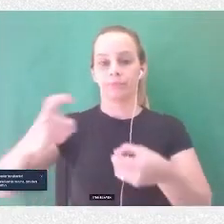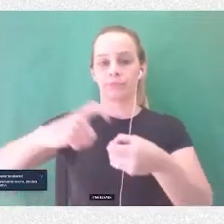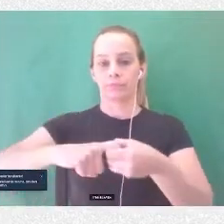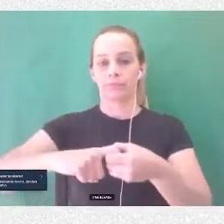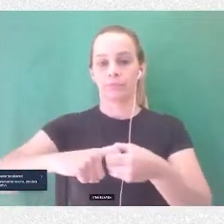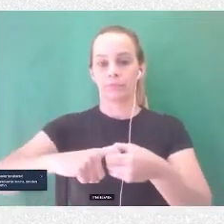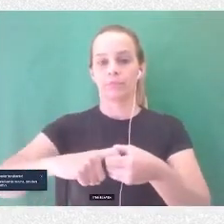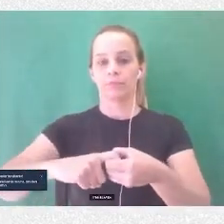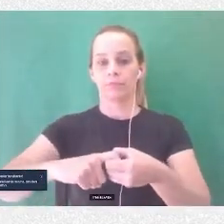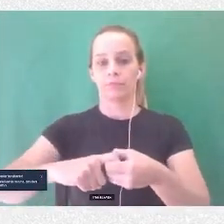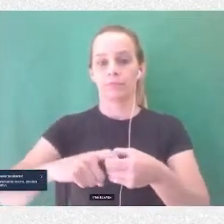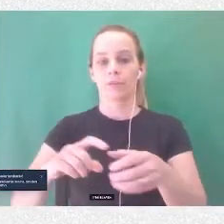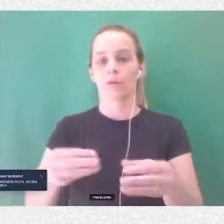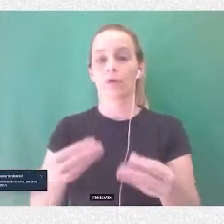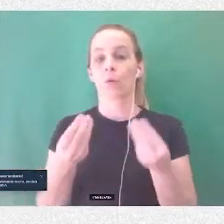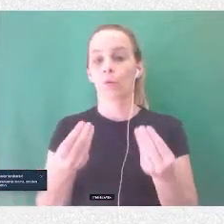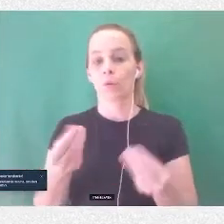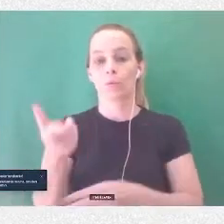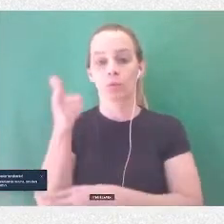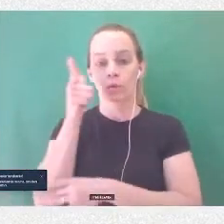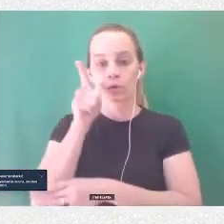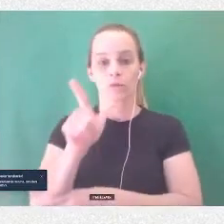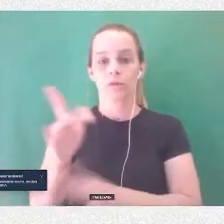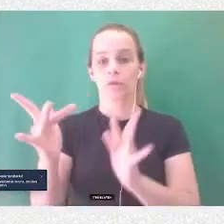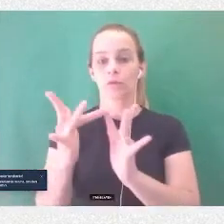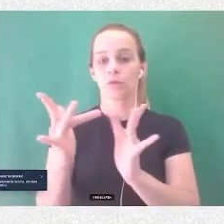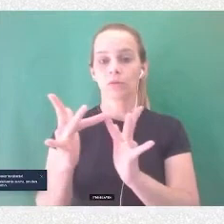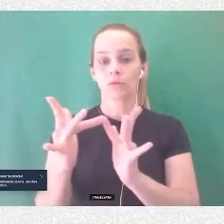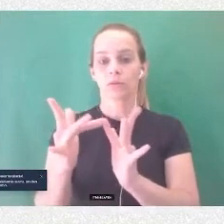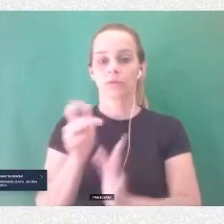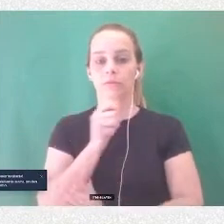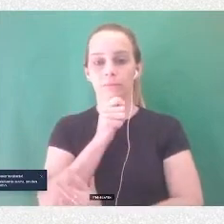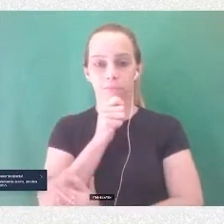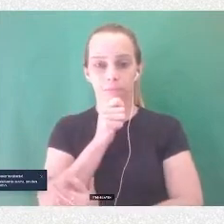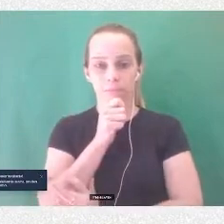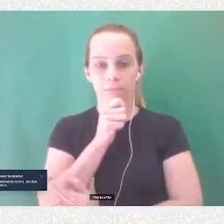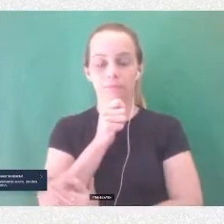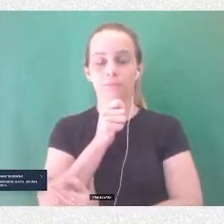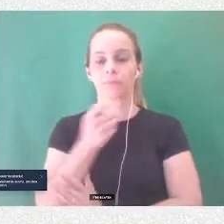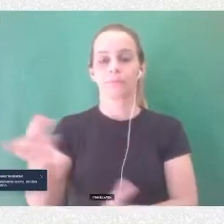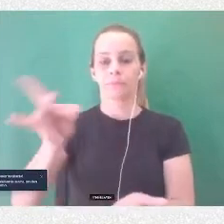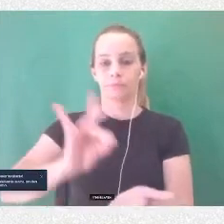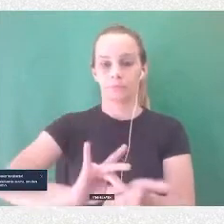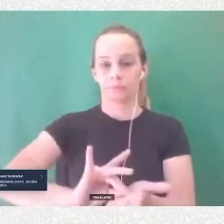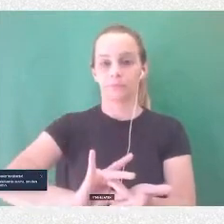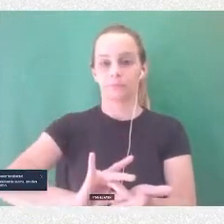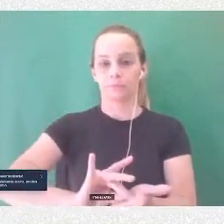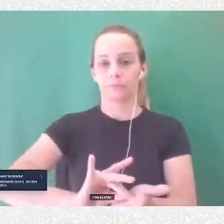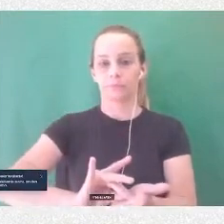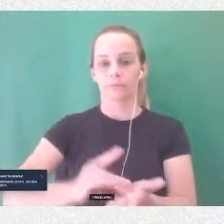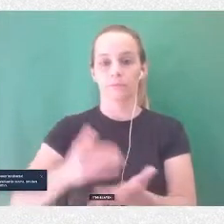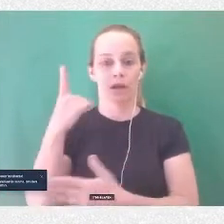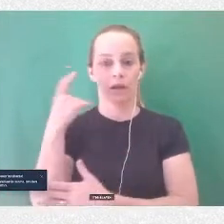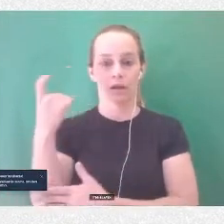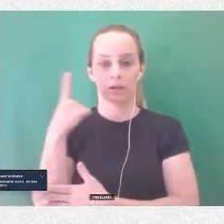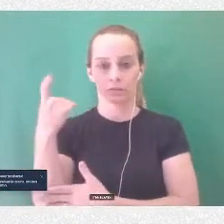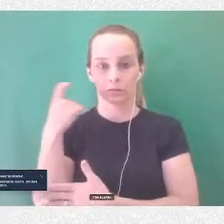que foi como a gente conseguiu contato e o áudio com ela. Assim que ela efetivar essa ligação com o áudio, a gente